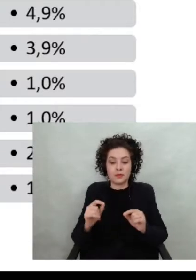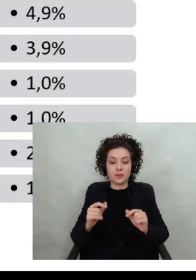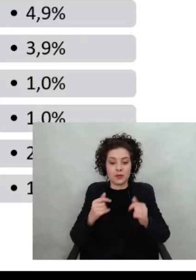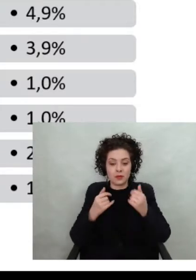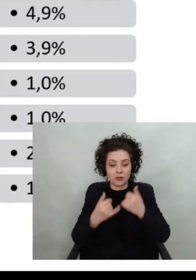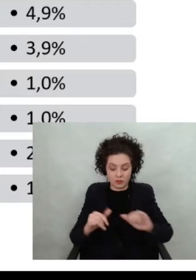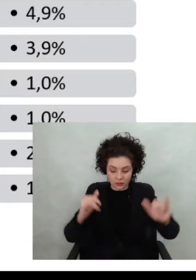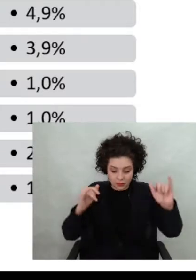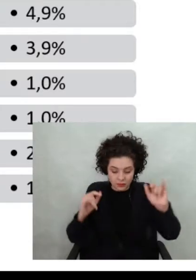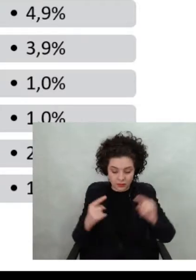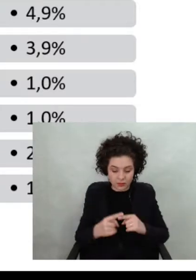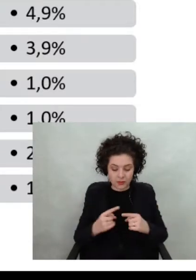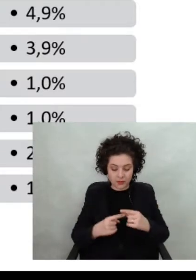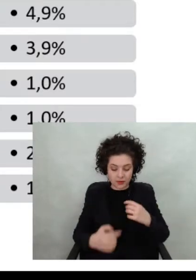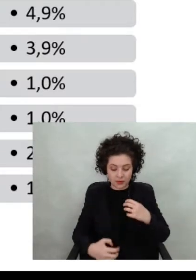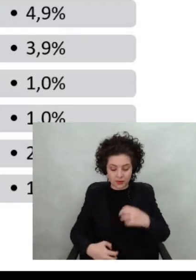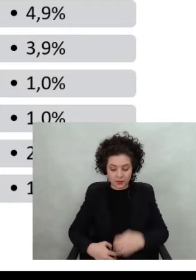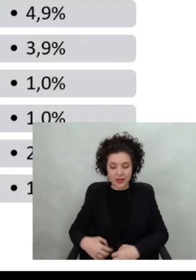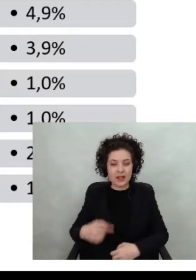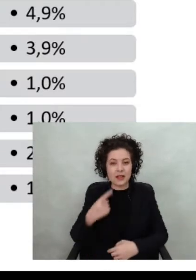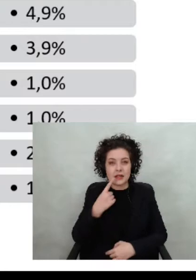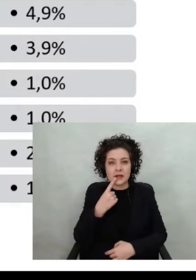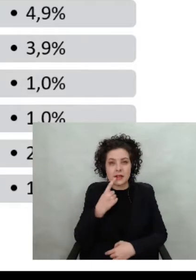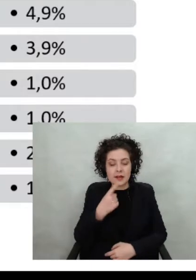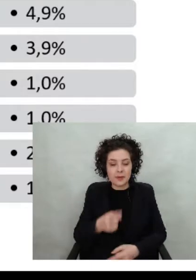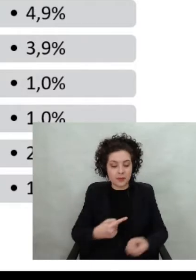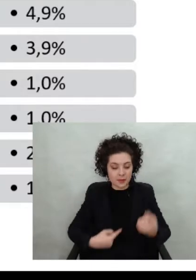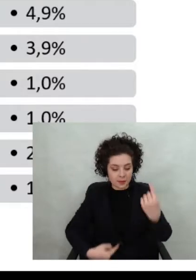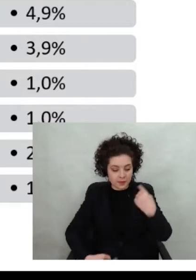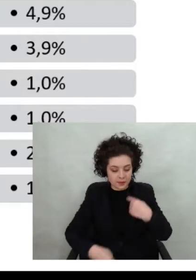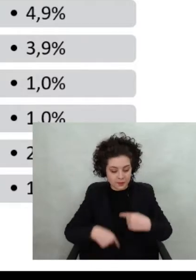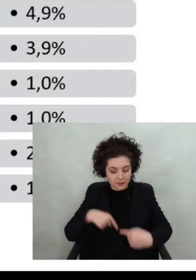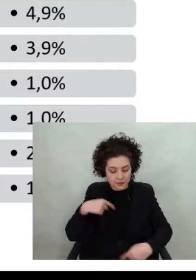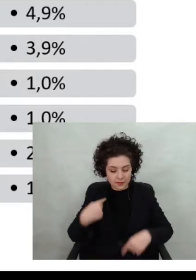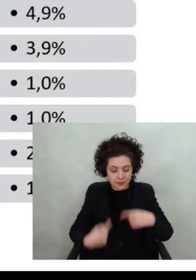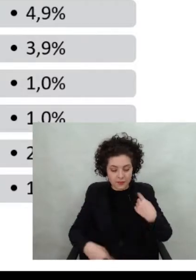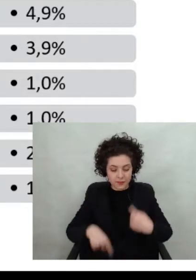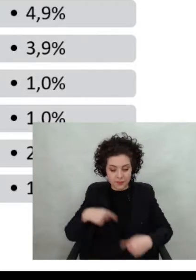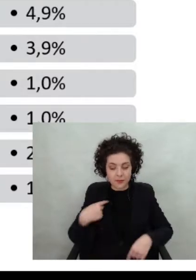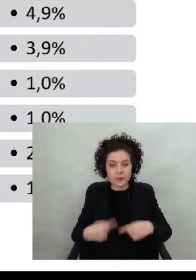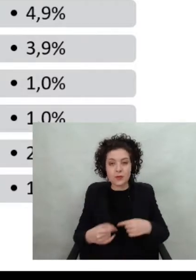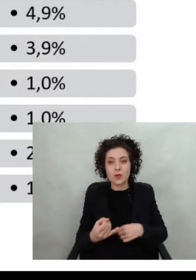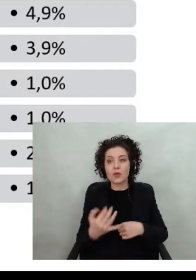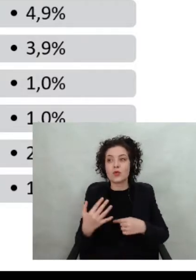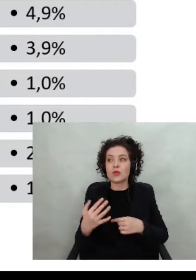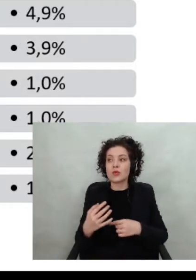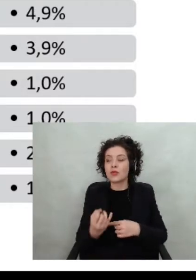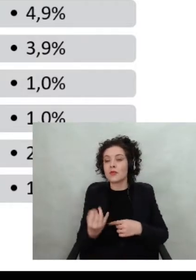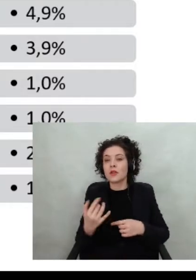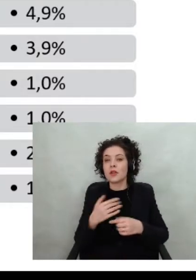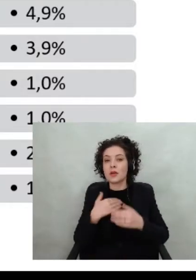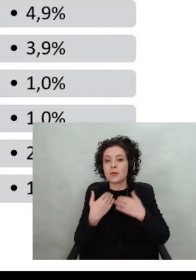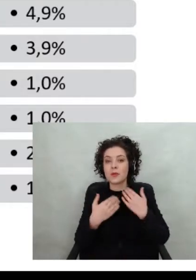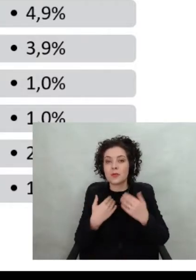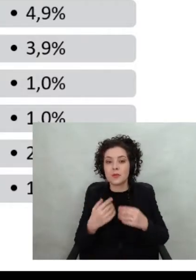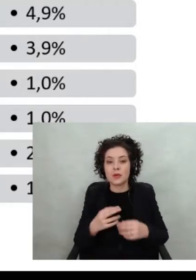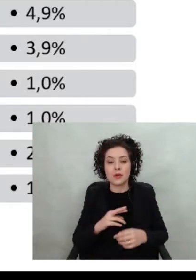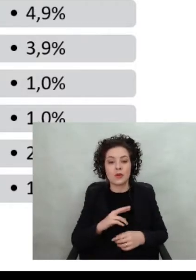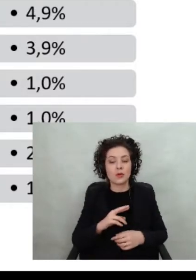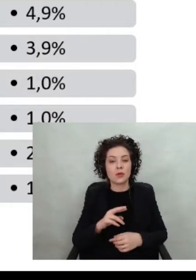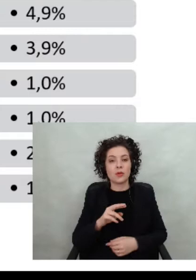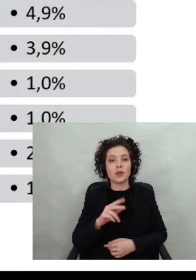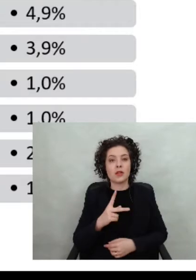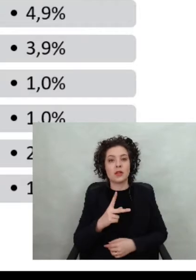disfunção hemodinâmica. Até hoje já perdemos várias vidas, mas nenhuma delas por uma hipoxemia refratária. Então,